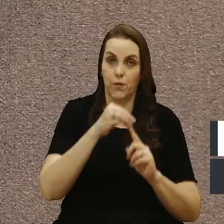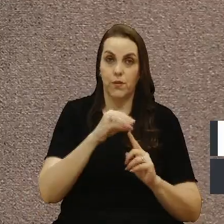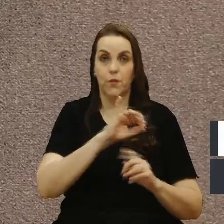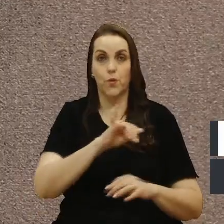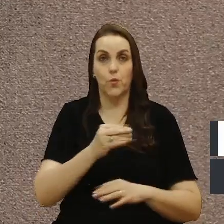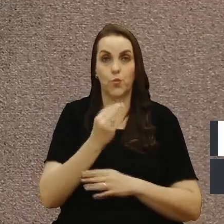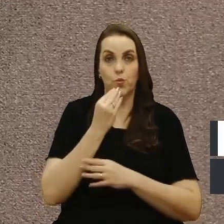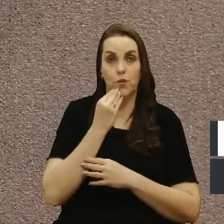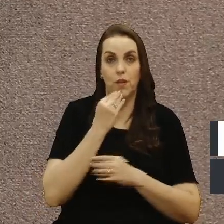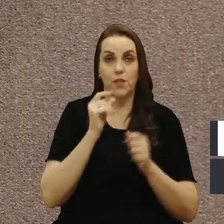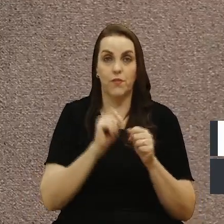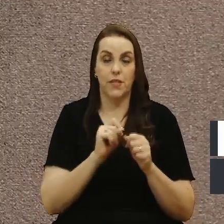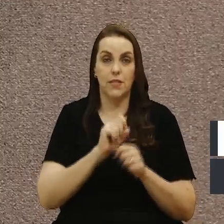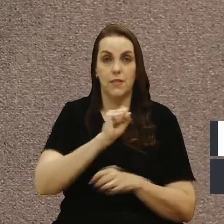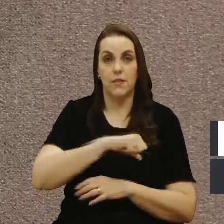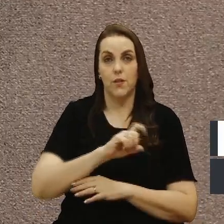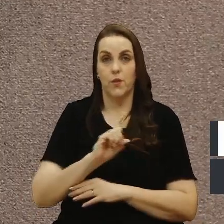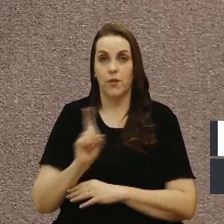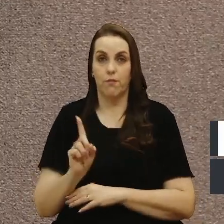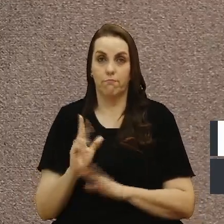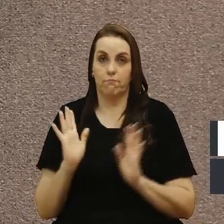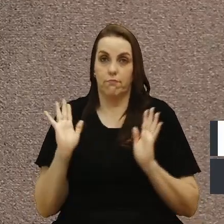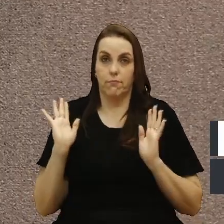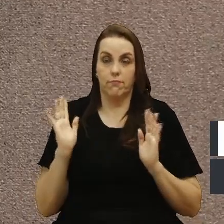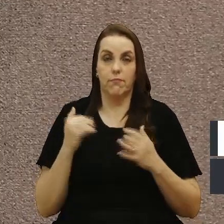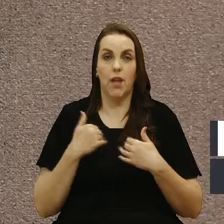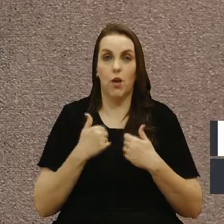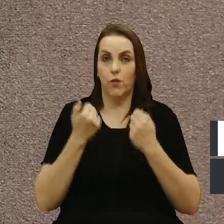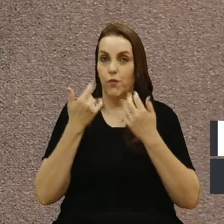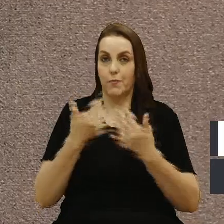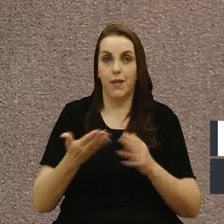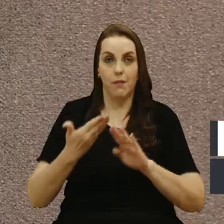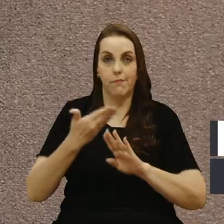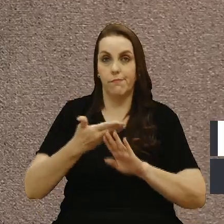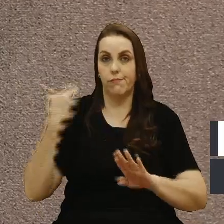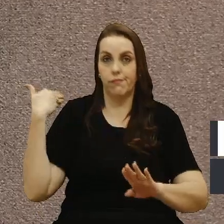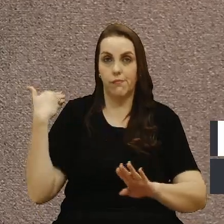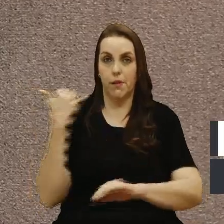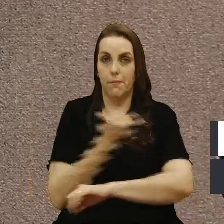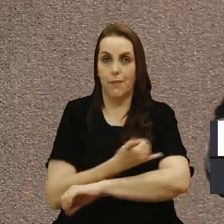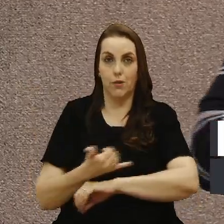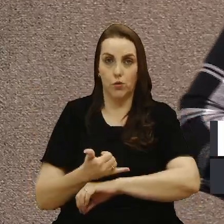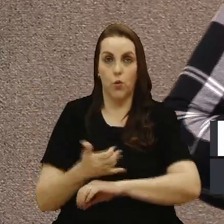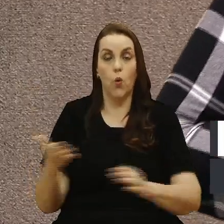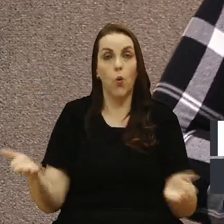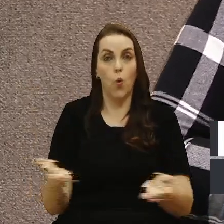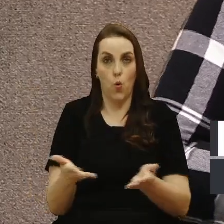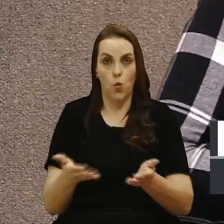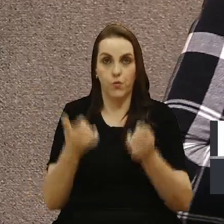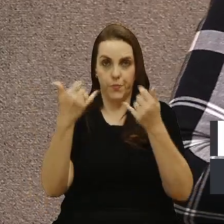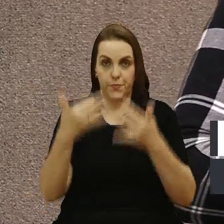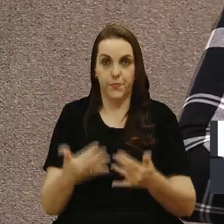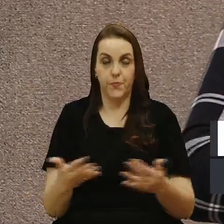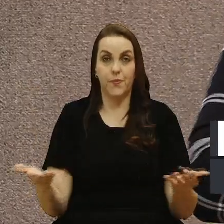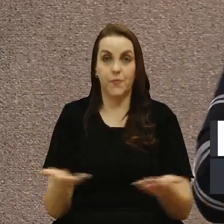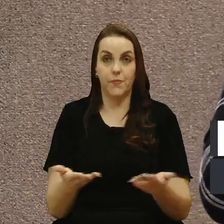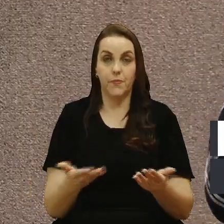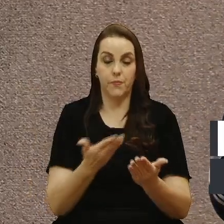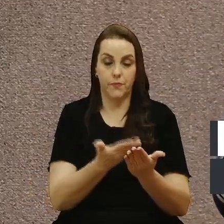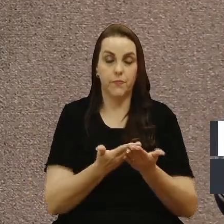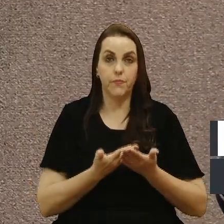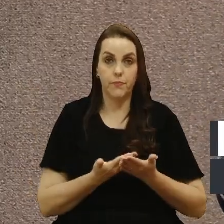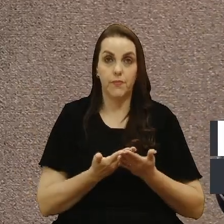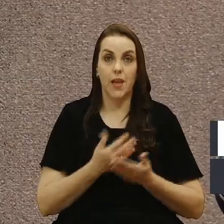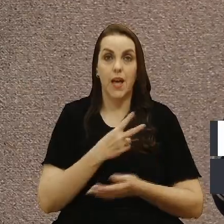não determinadas situações e eu não vou entrar no mérito aqui do que passou, nós estamos falando do hoje. Mas vejam, eu recebi uma matéria agora de agosto